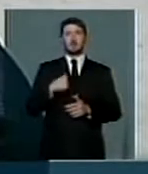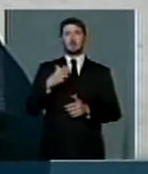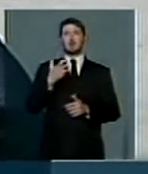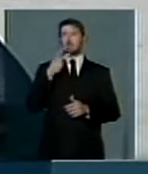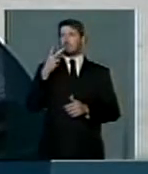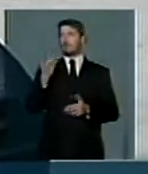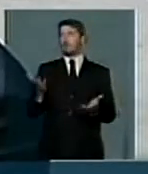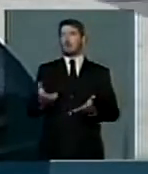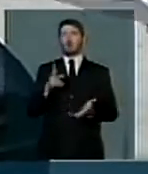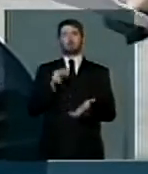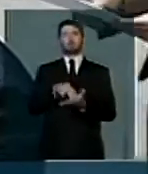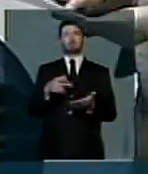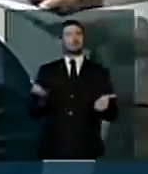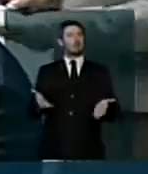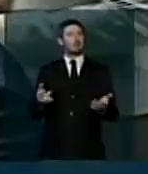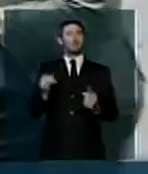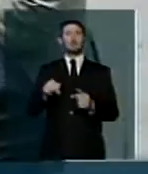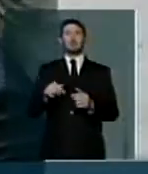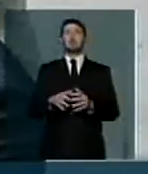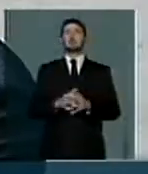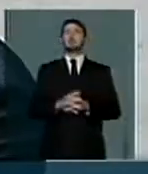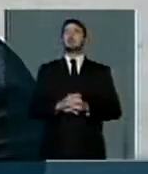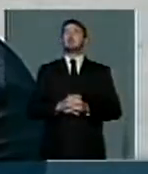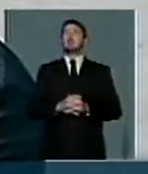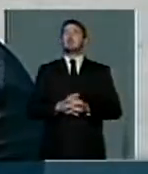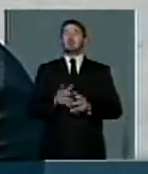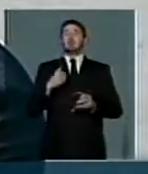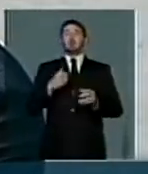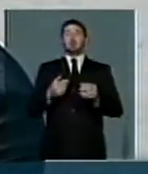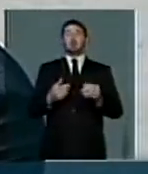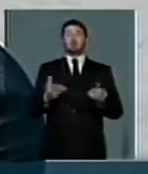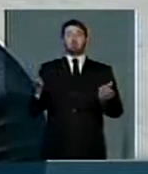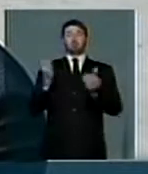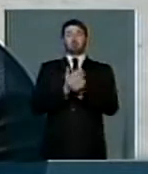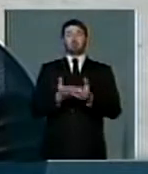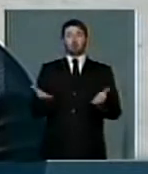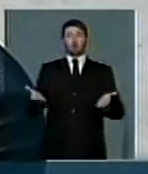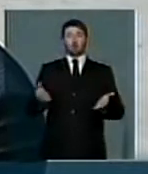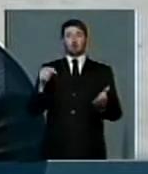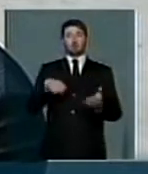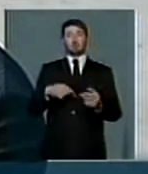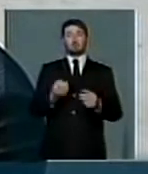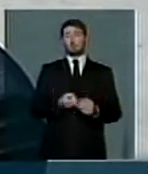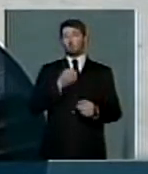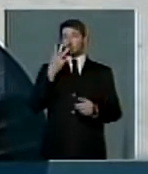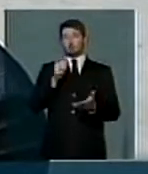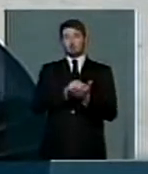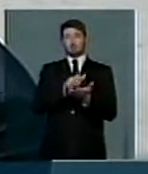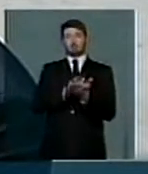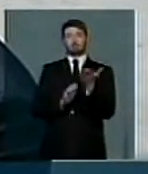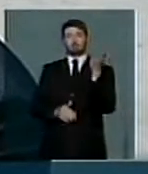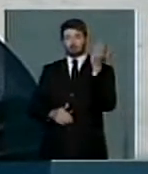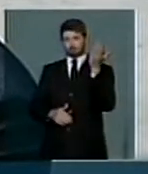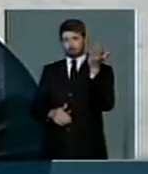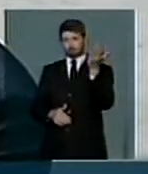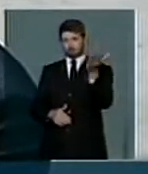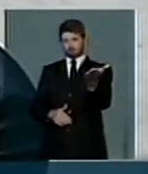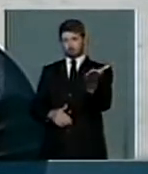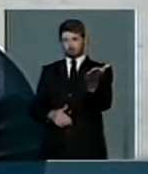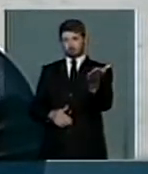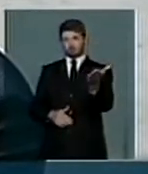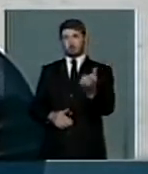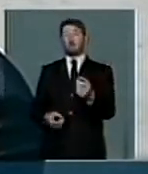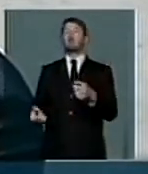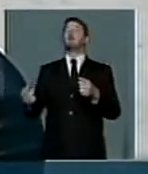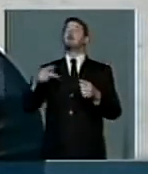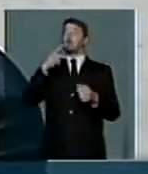manifestar aqui no plenário que encaminhei nesta casa hoje, senhor presidente, um pronunciamento, voltando